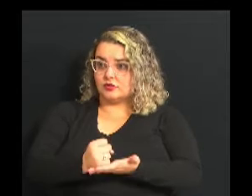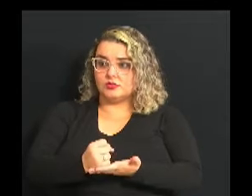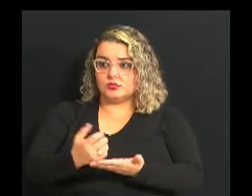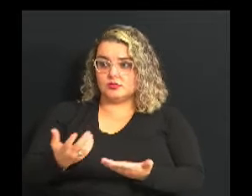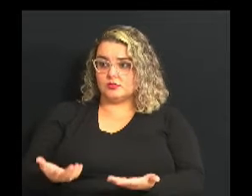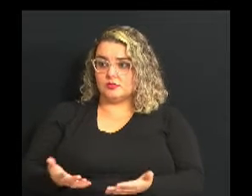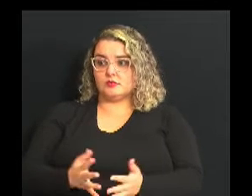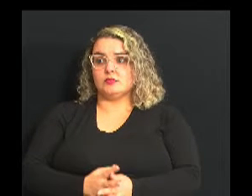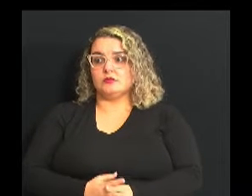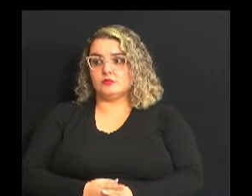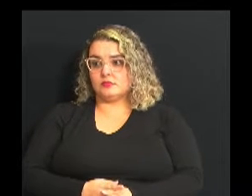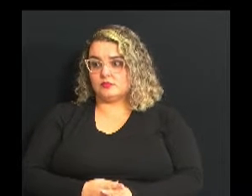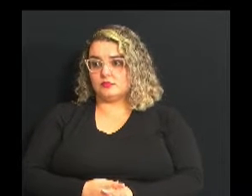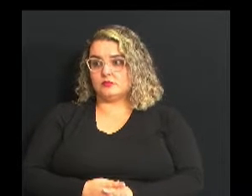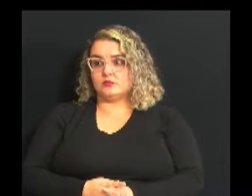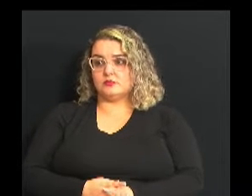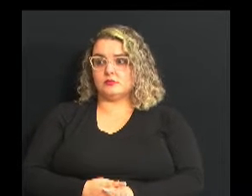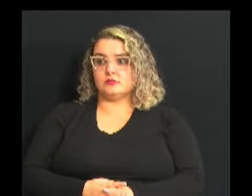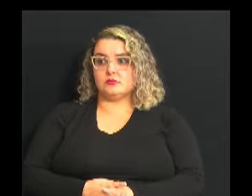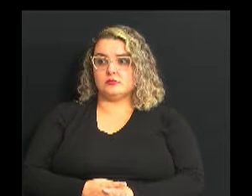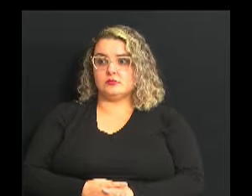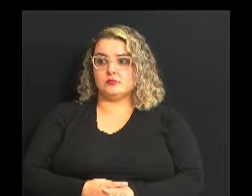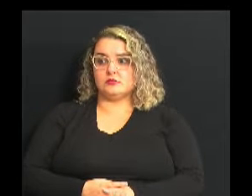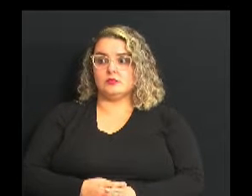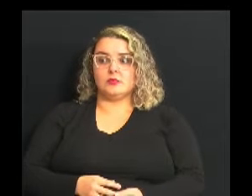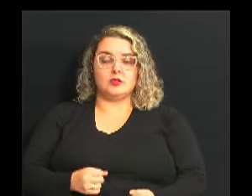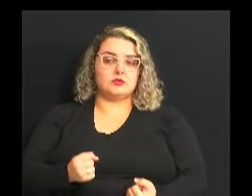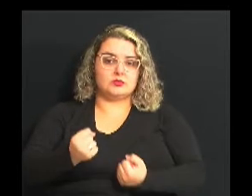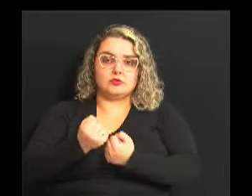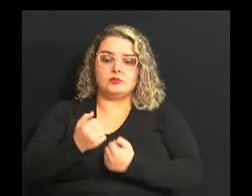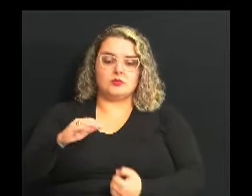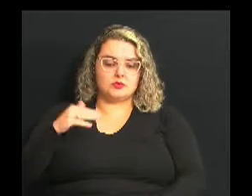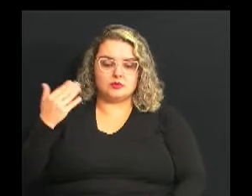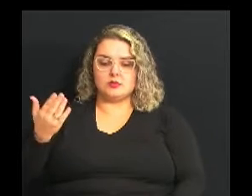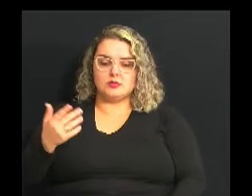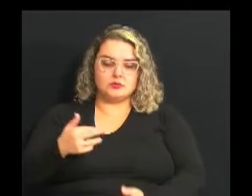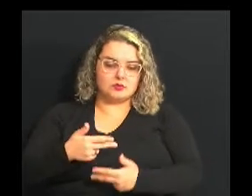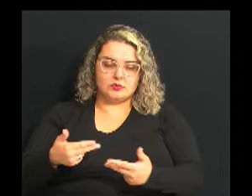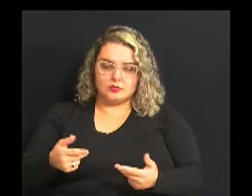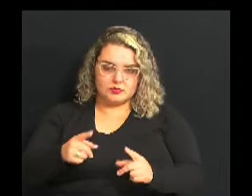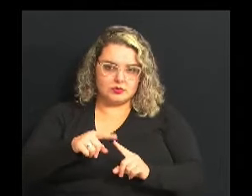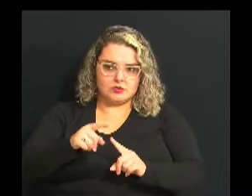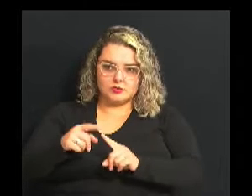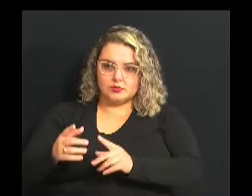mesmo solicitação de suporte externo ou coisa do gênero, né?